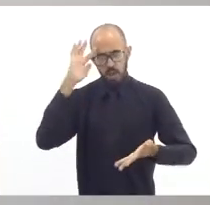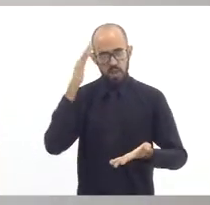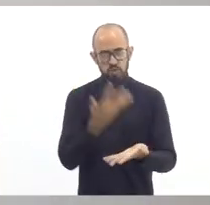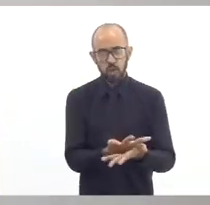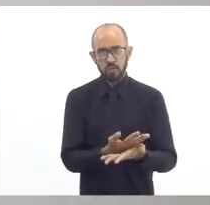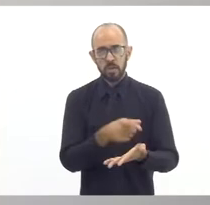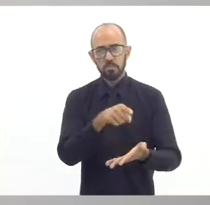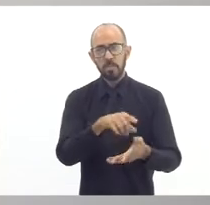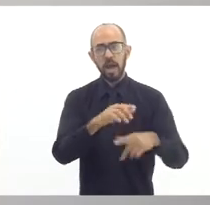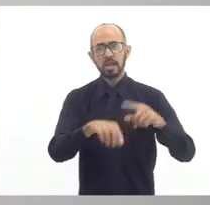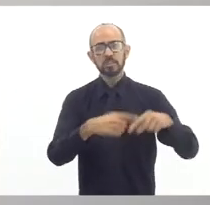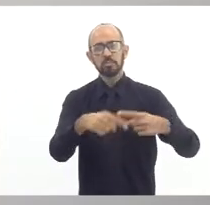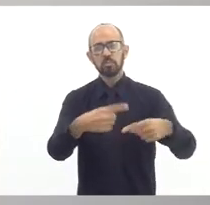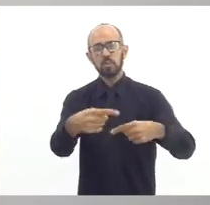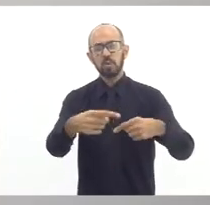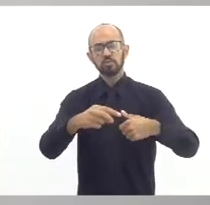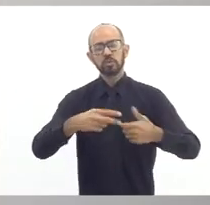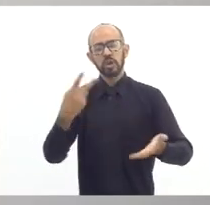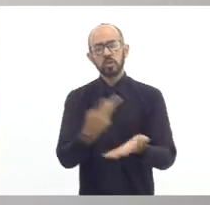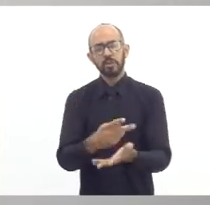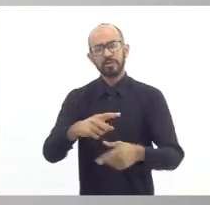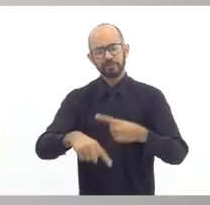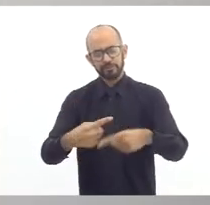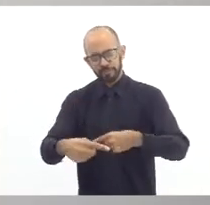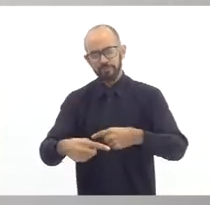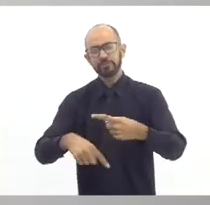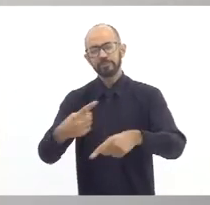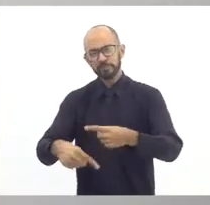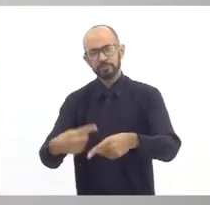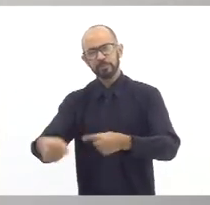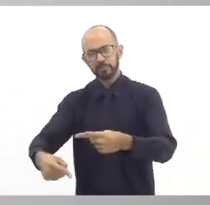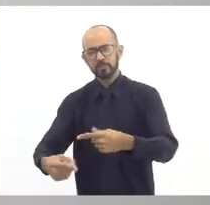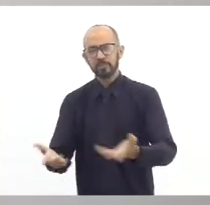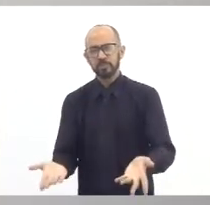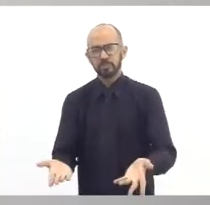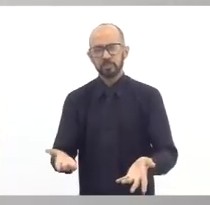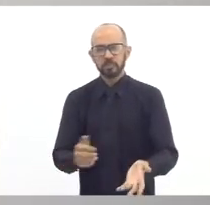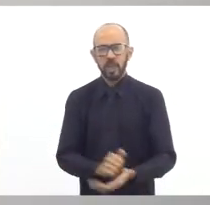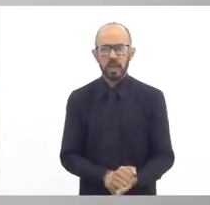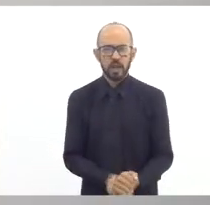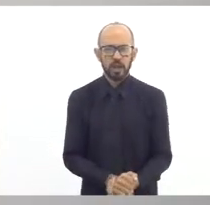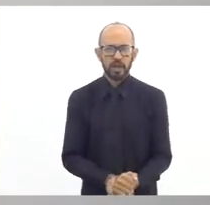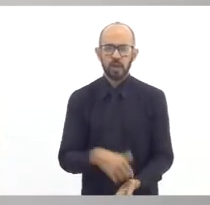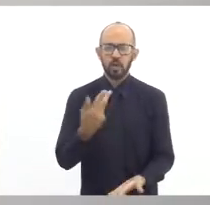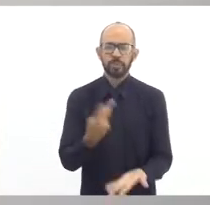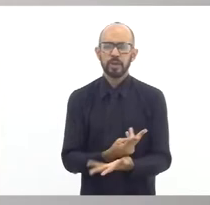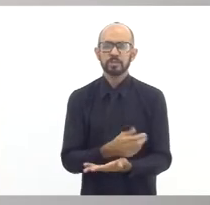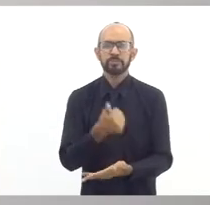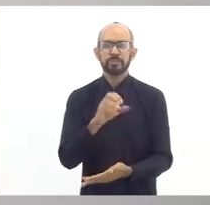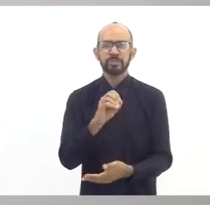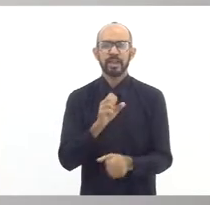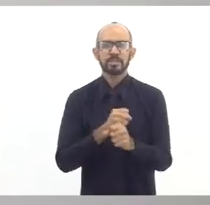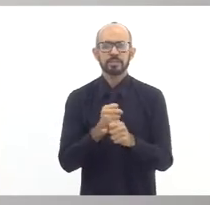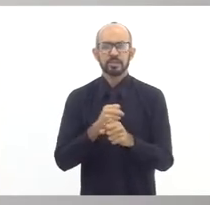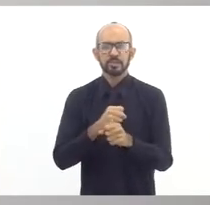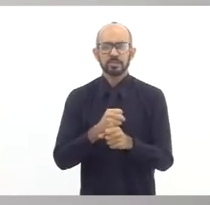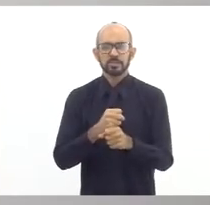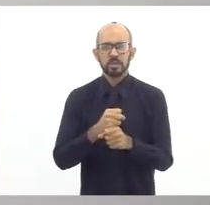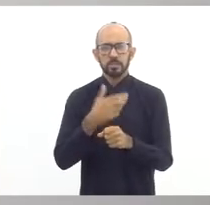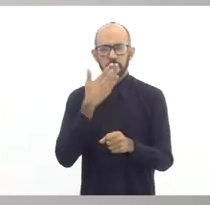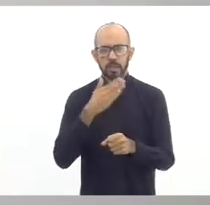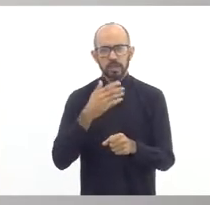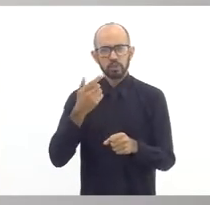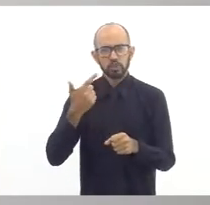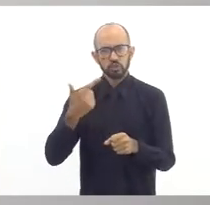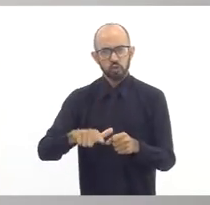aí as recorrências. Quer dizer, recorre. Era um negócio assim de 10 anos. Aí dizia, recorre. Passou